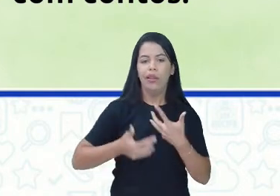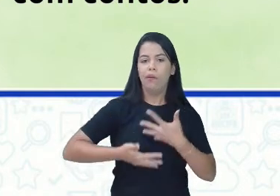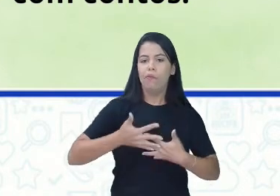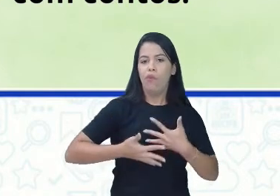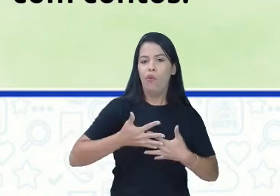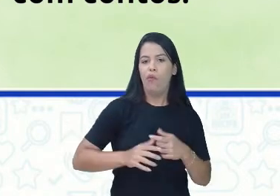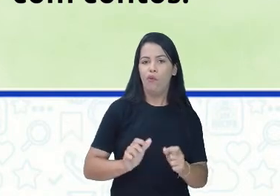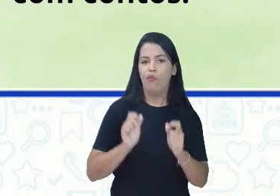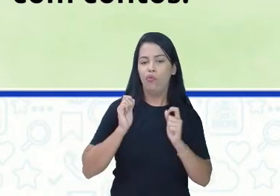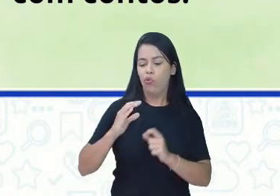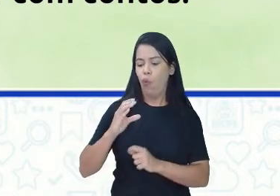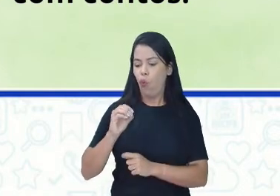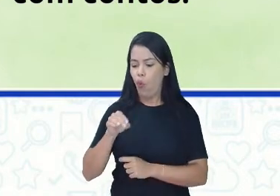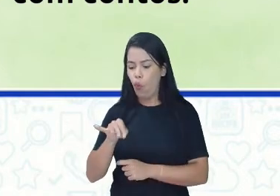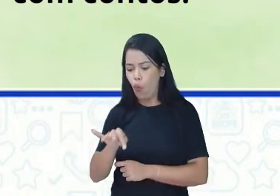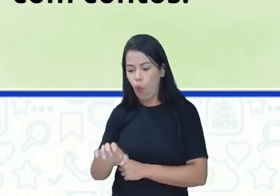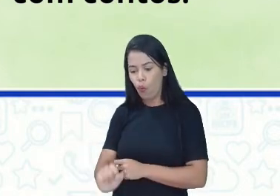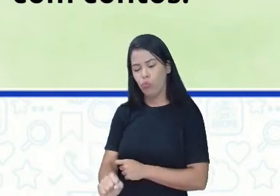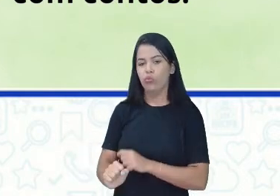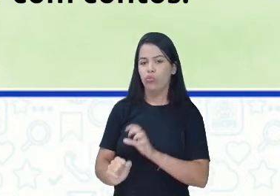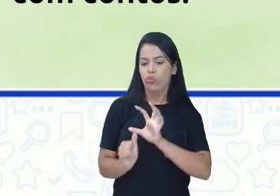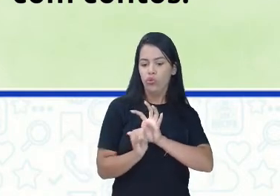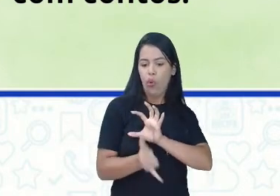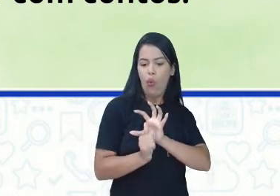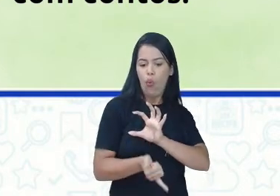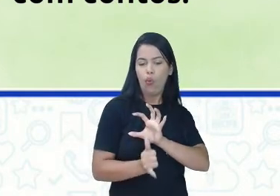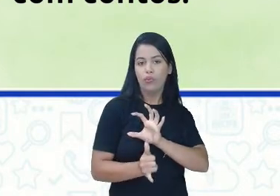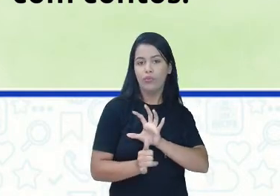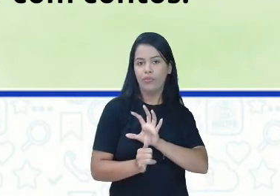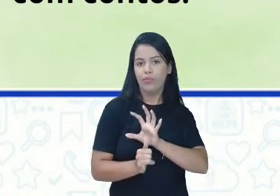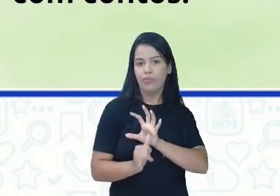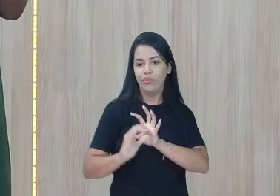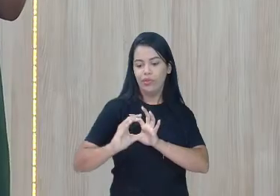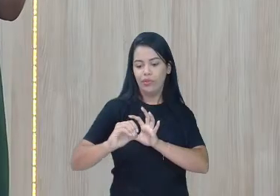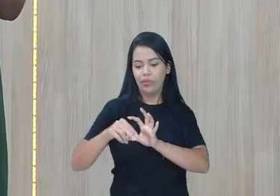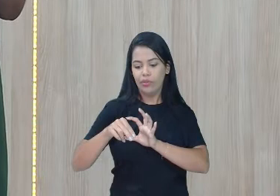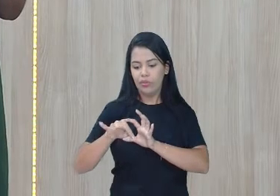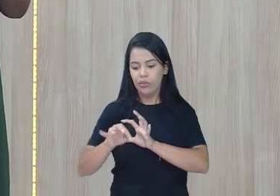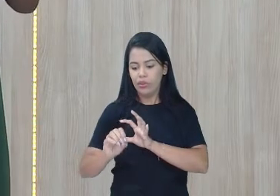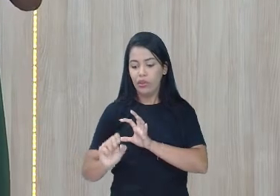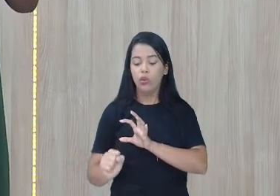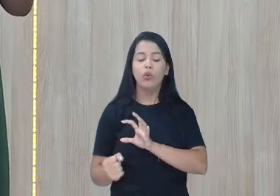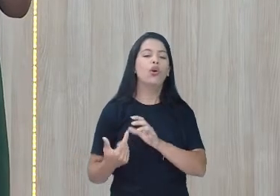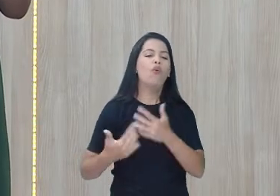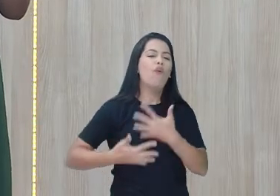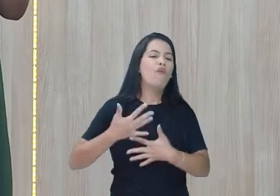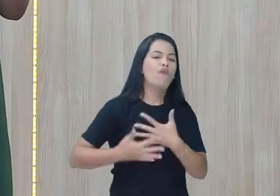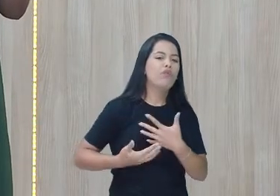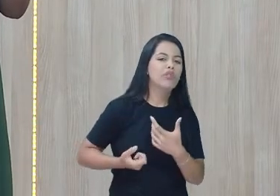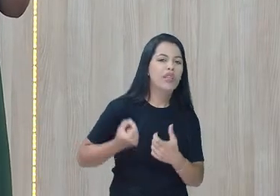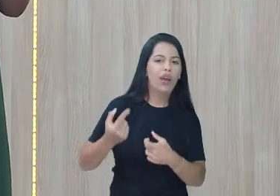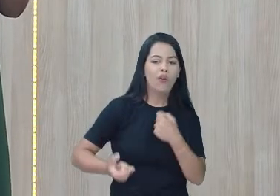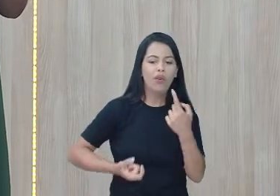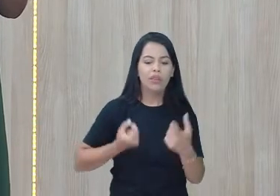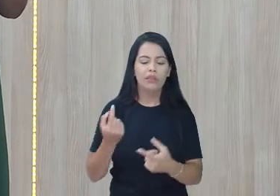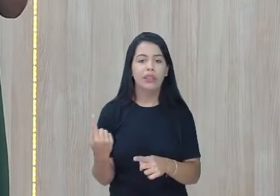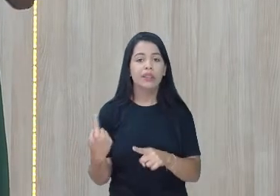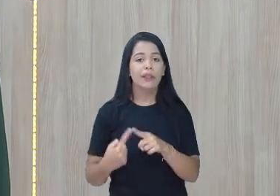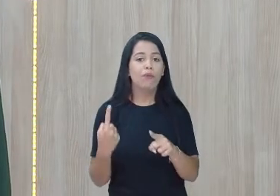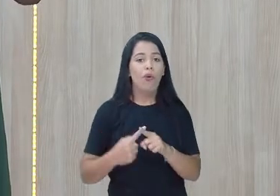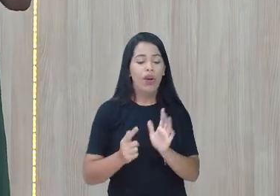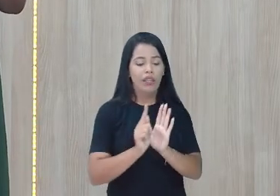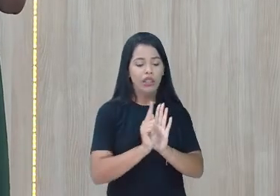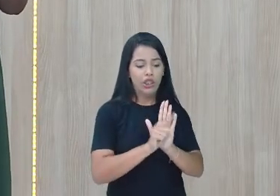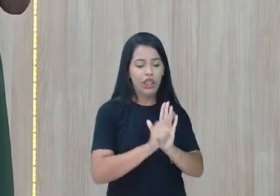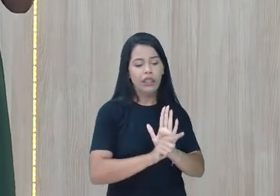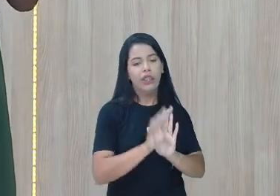com contos, né, minha gente? Por quê? Como os gêneros textuais são muito fluidos e algumas características